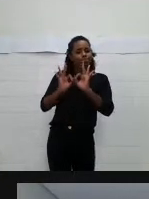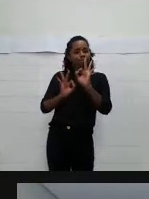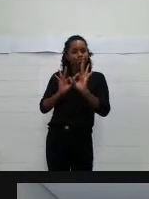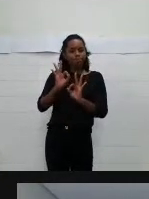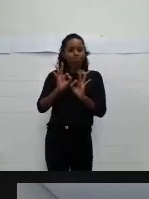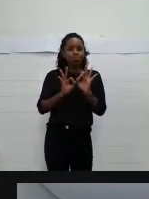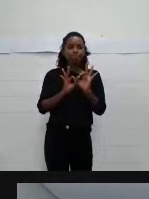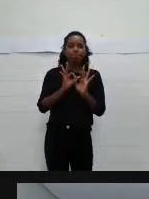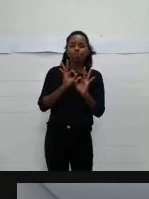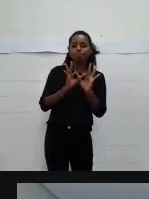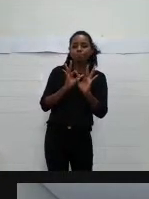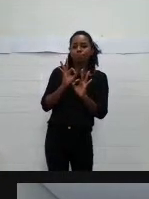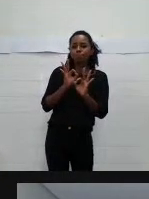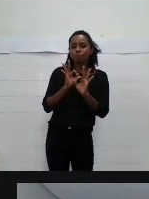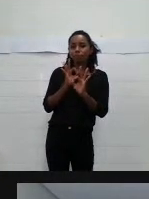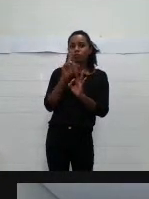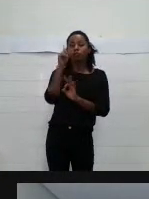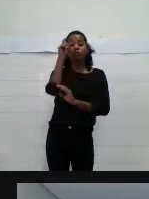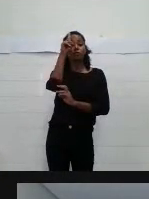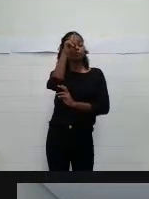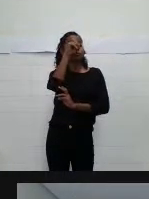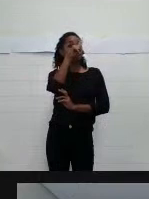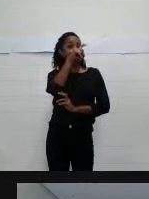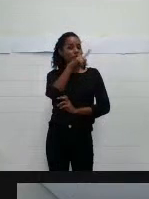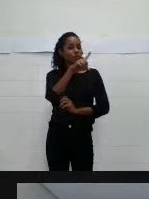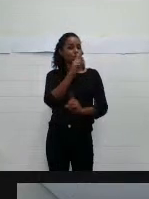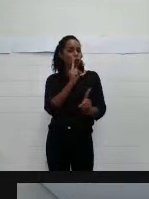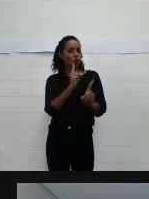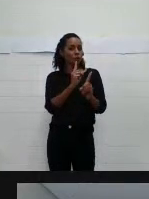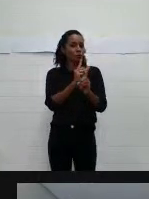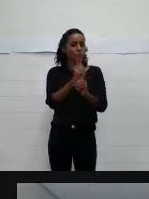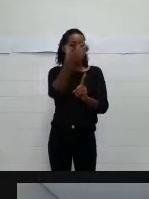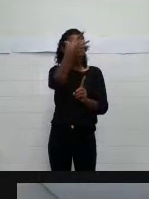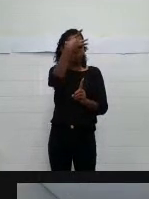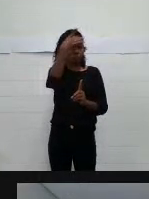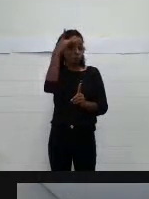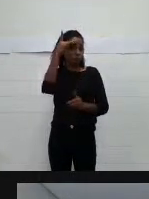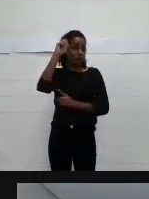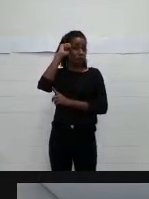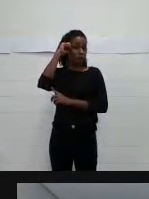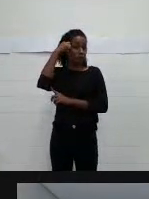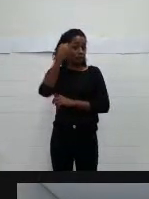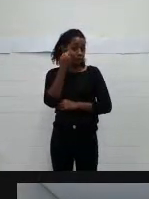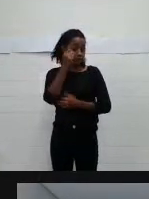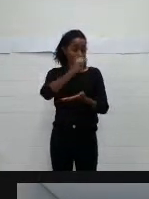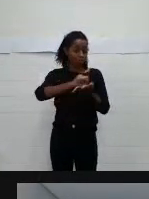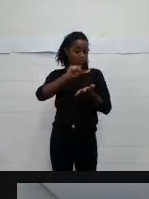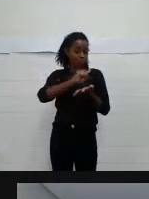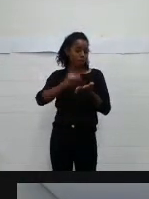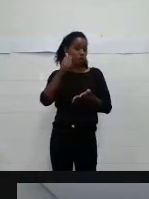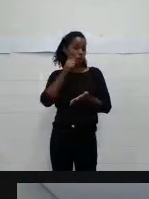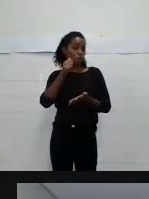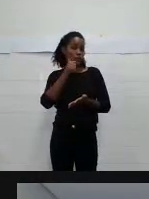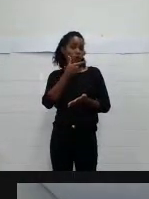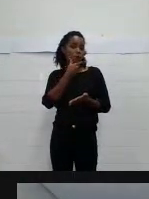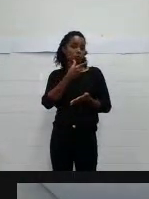encontrar os escritores afro-brasileiros, escritores negros, escritoras negras, que se